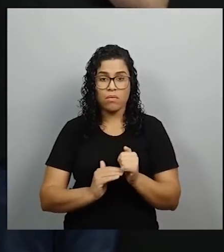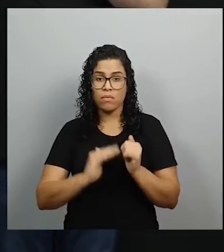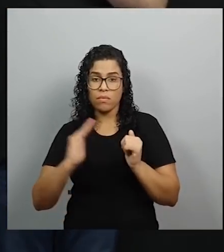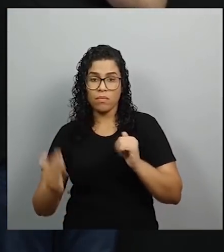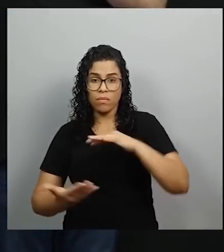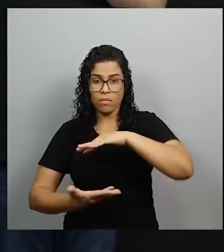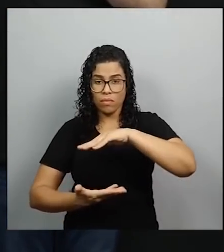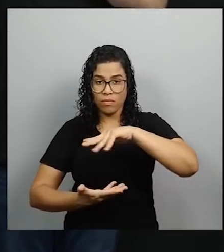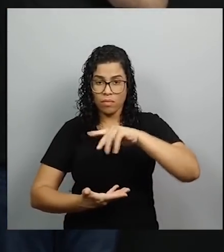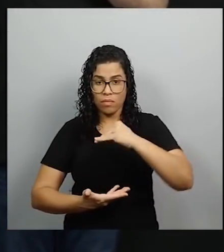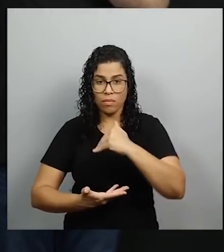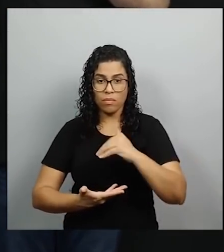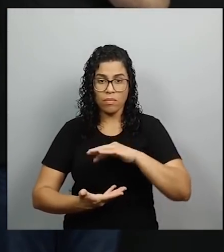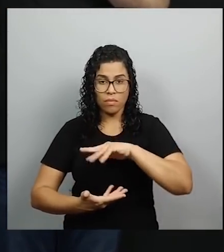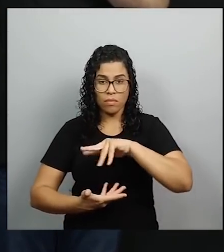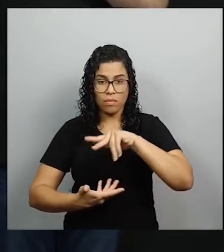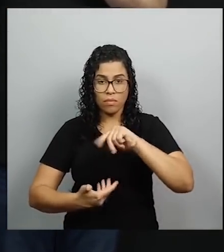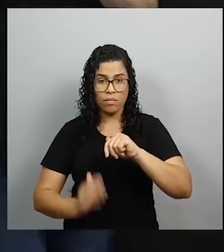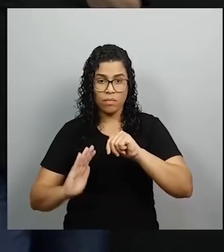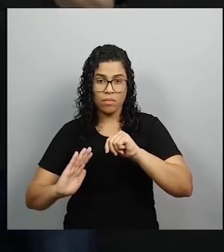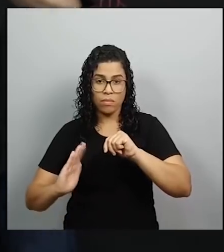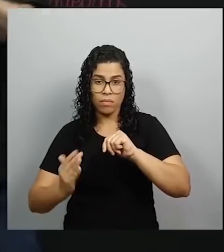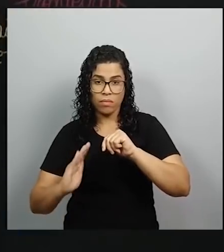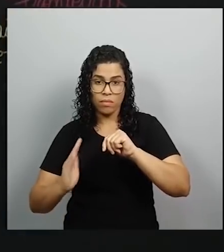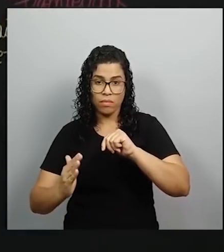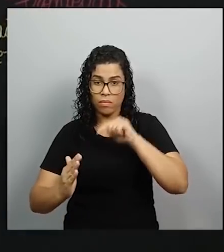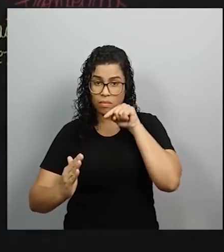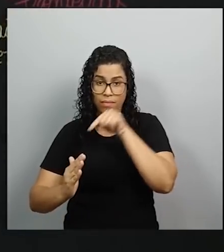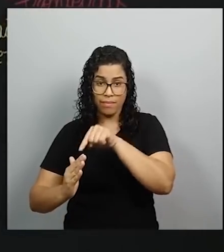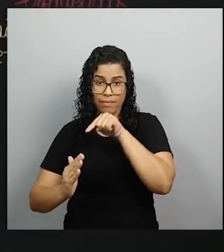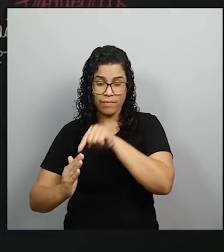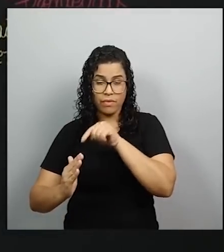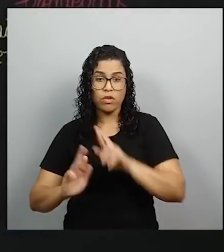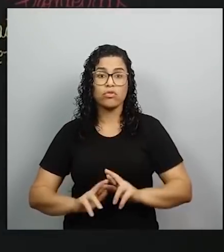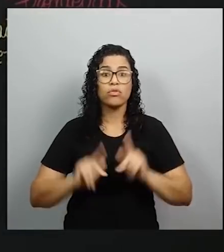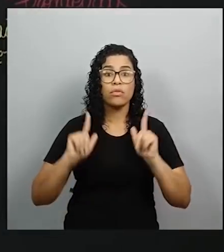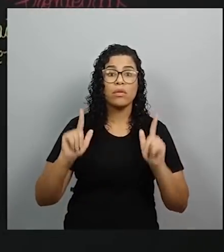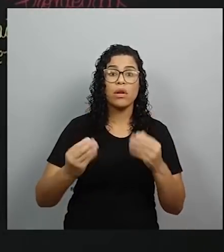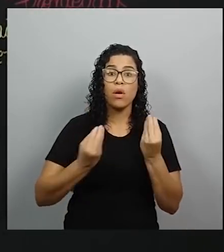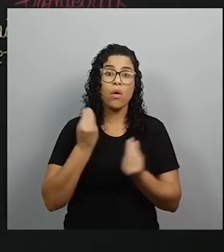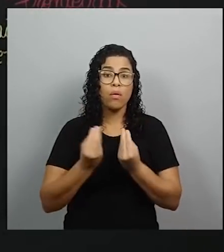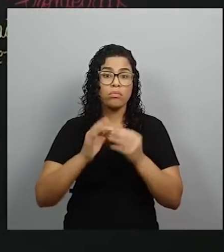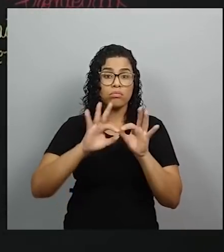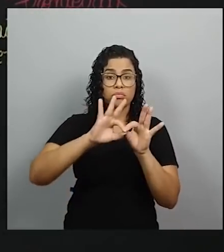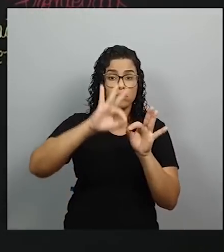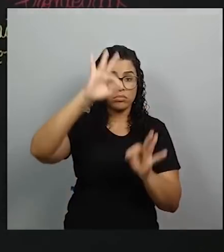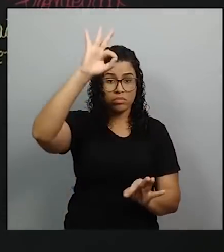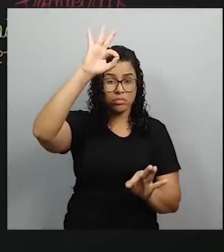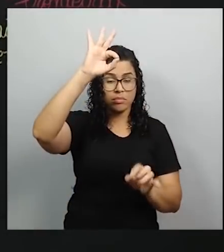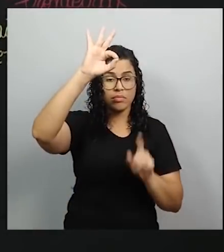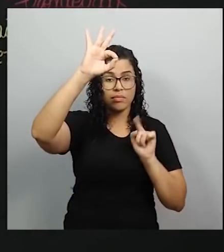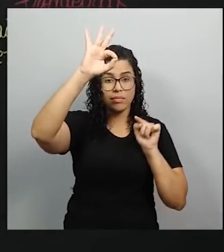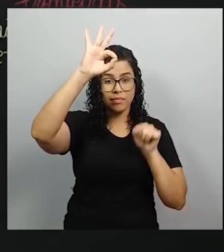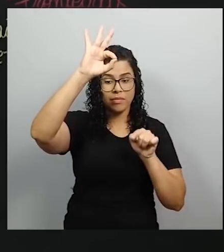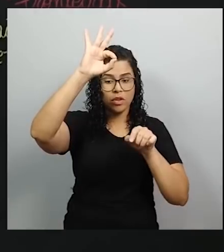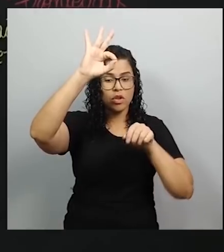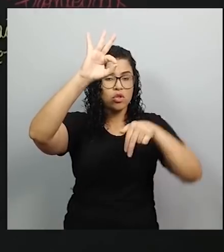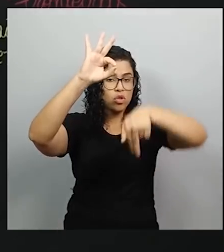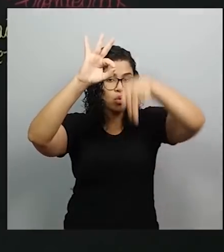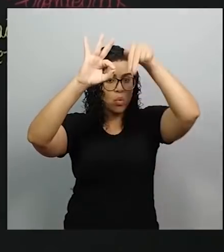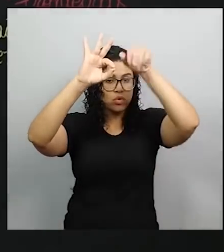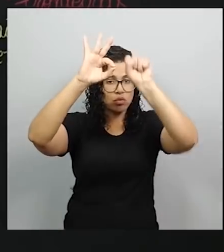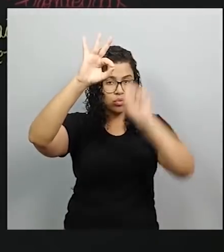ocidental do planeta. Diferente que quando a gente fala aqui da porção norte e